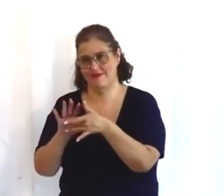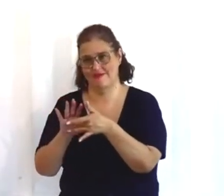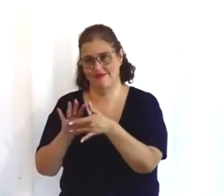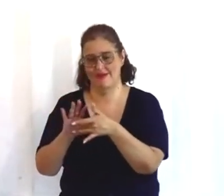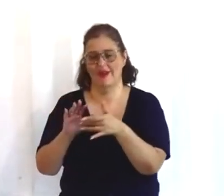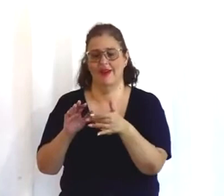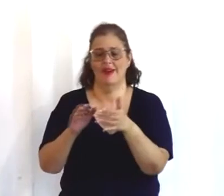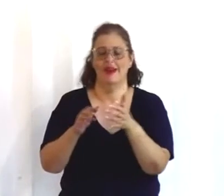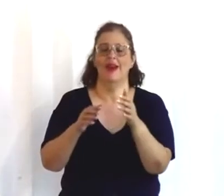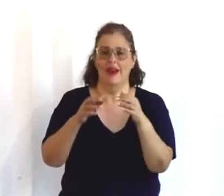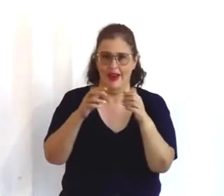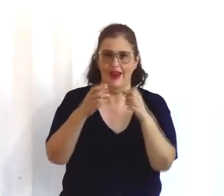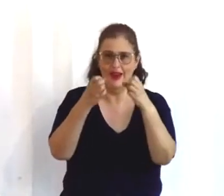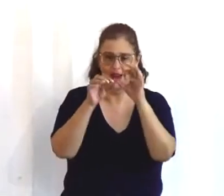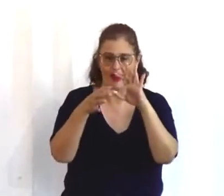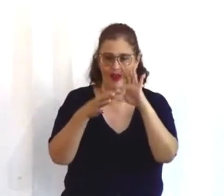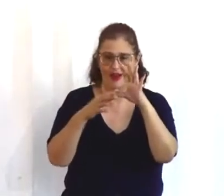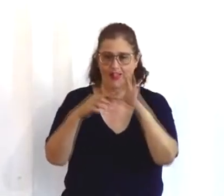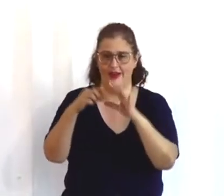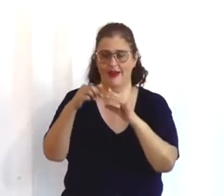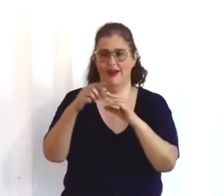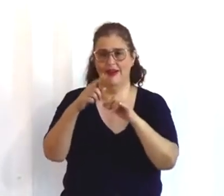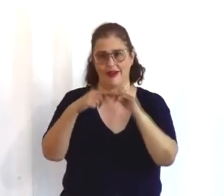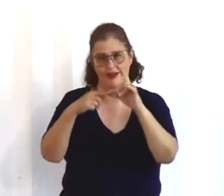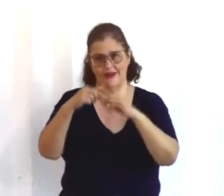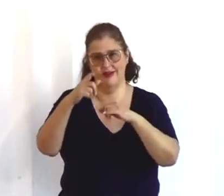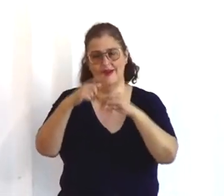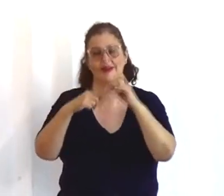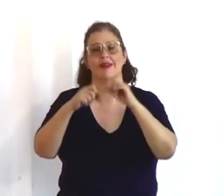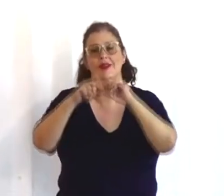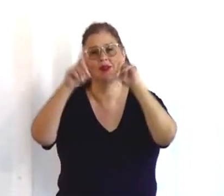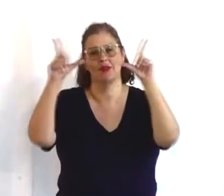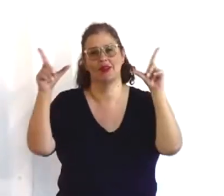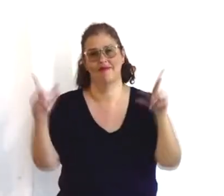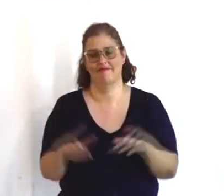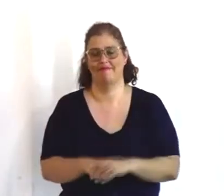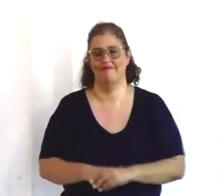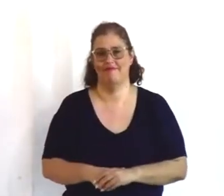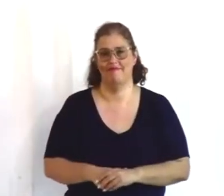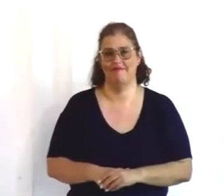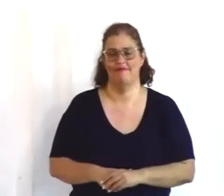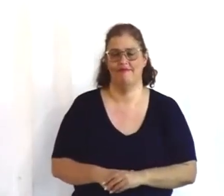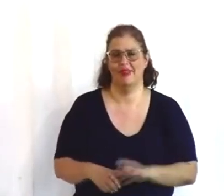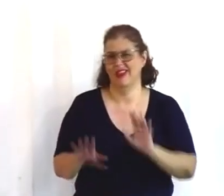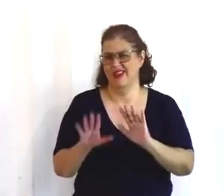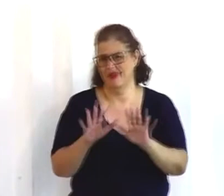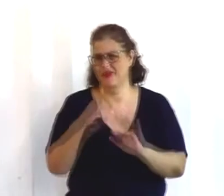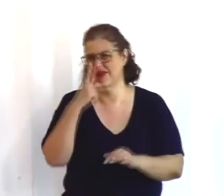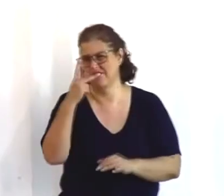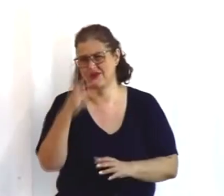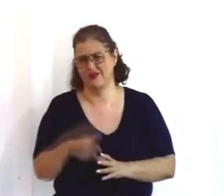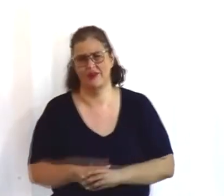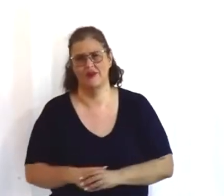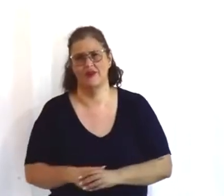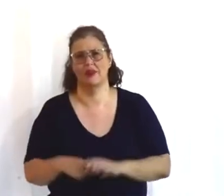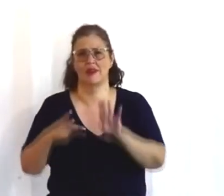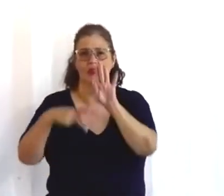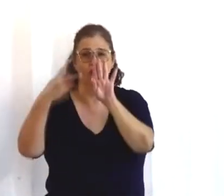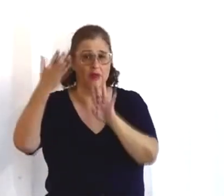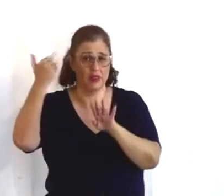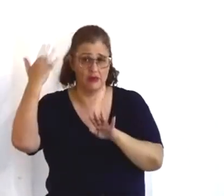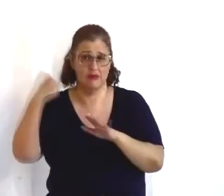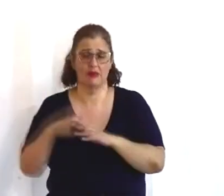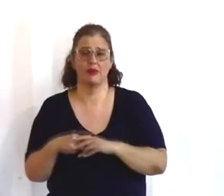irmãos, temos essa bendita promessa. Às vezes o sentido é o mesmo, algumas questões que eu já falei nas promessas anteriores vão